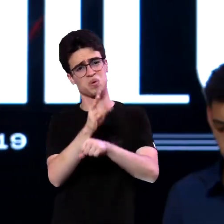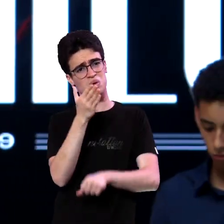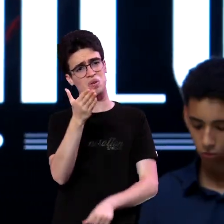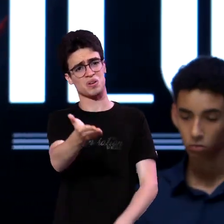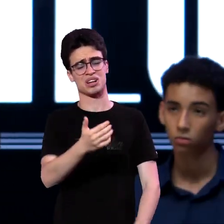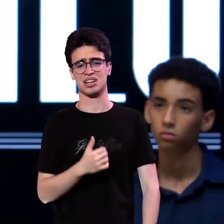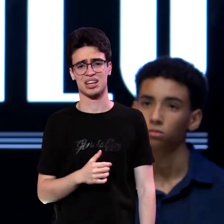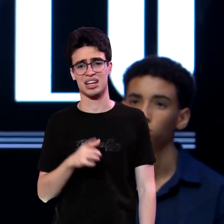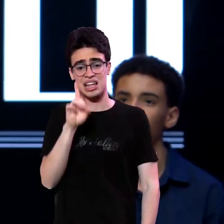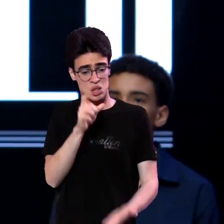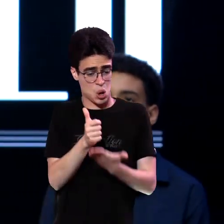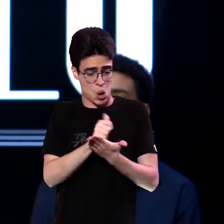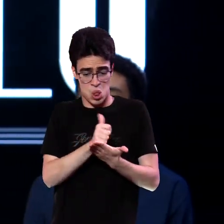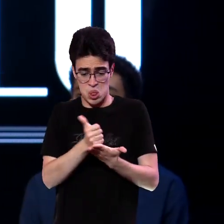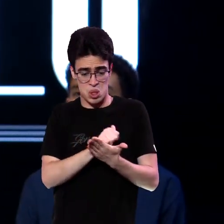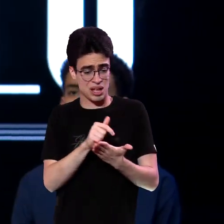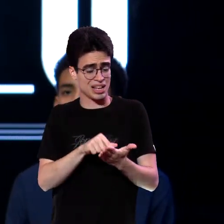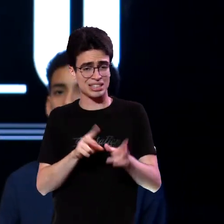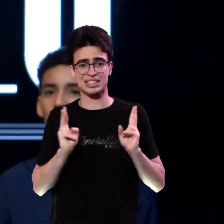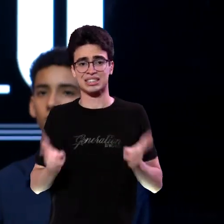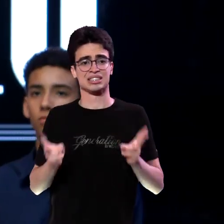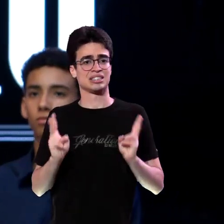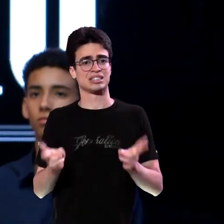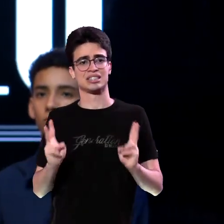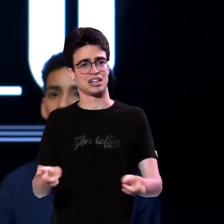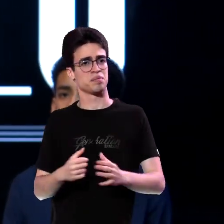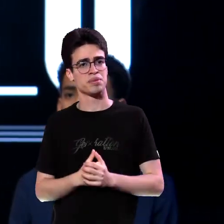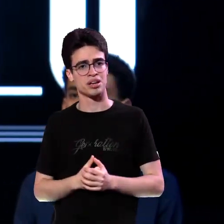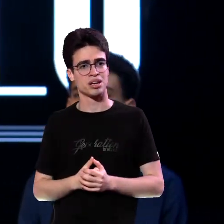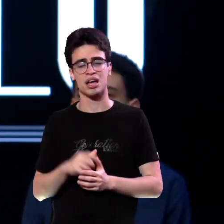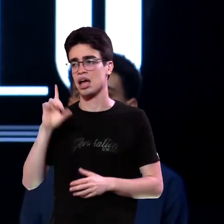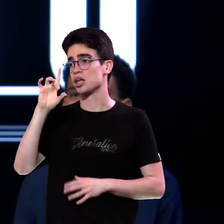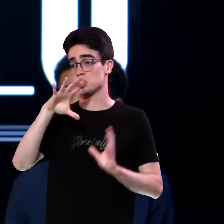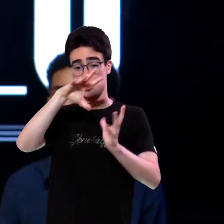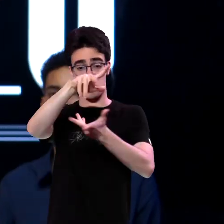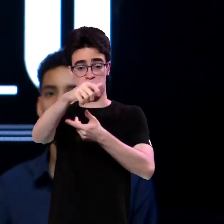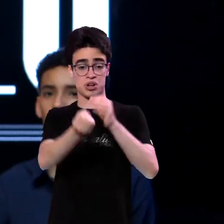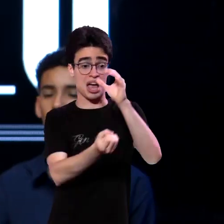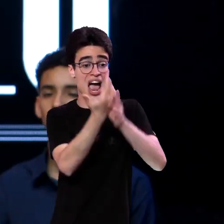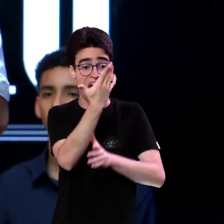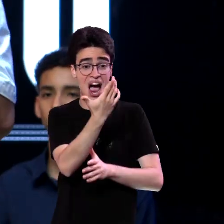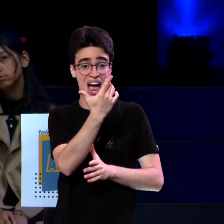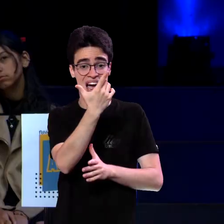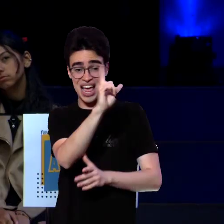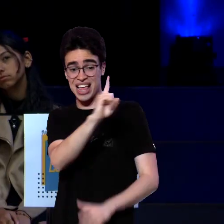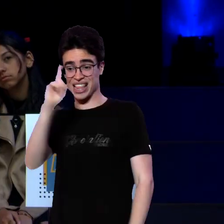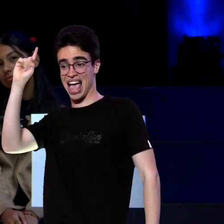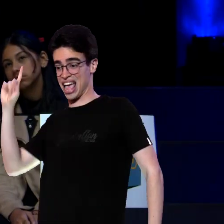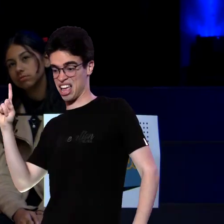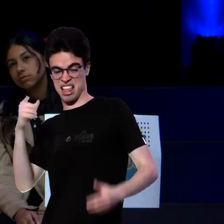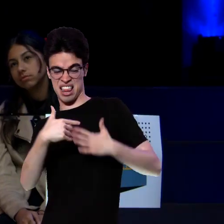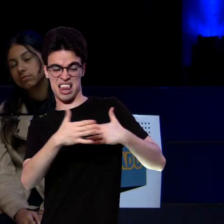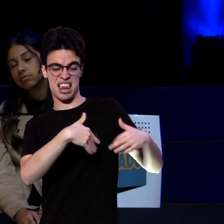Ele não perdeu o controle. Deus não criou o mundo e saiu e falou, agora se virem. Não.